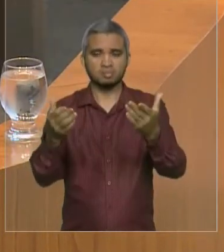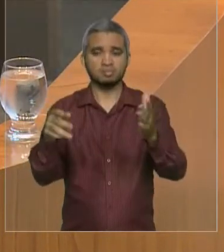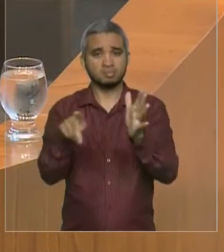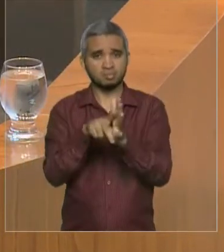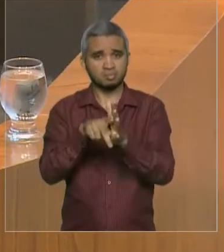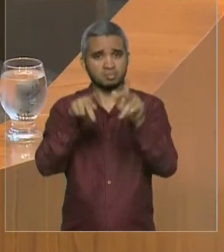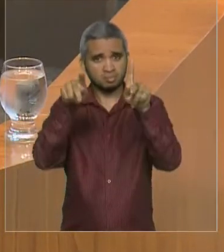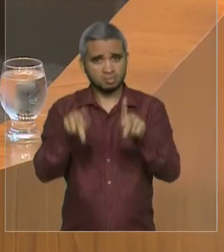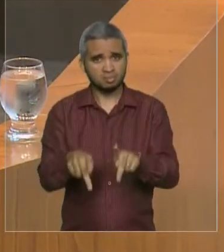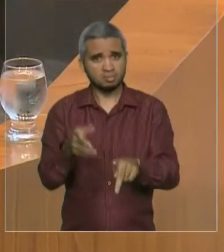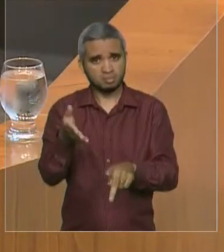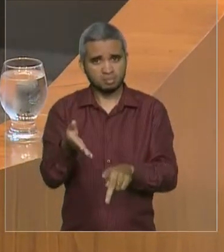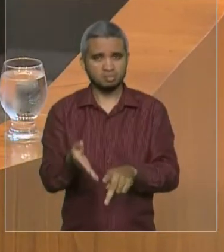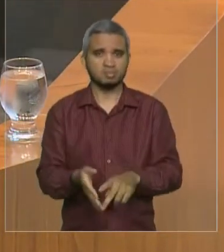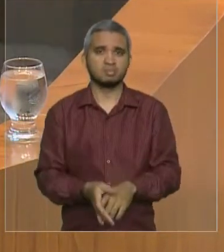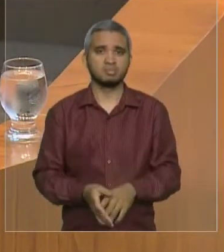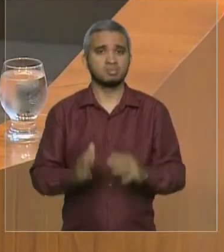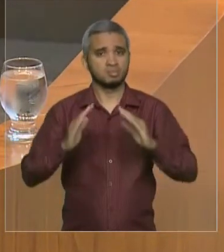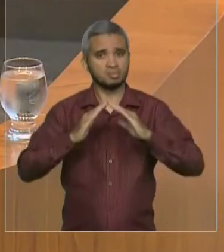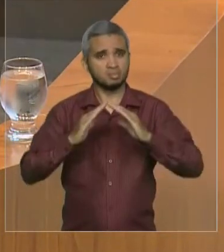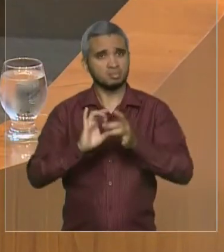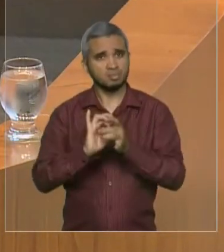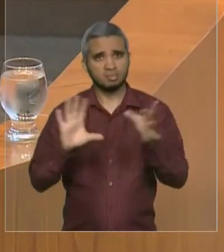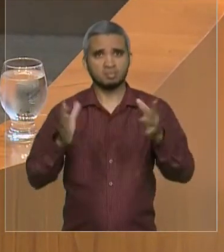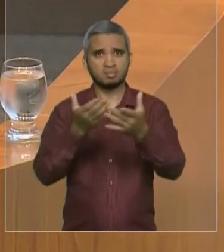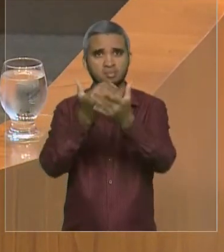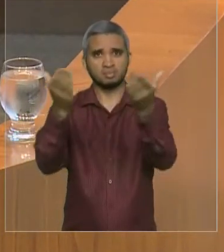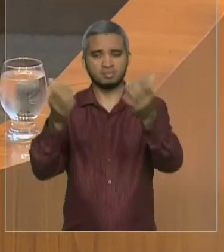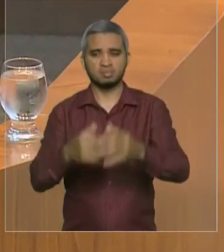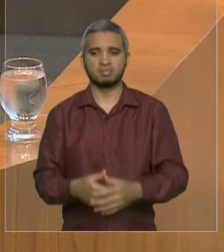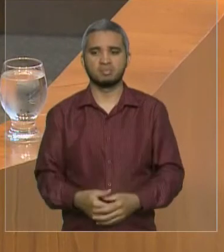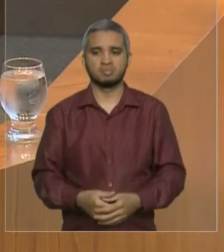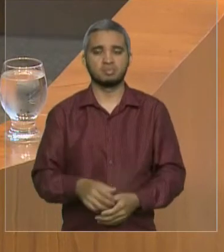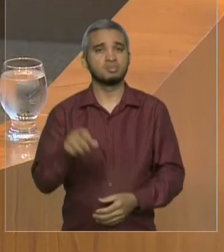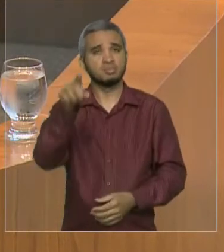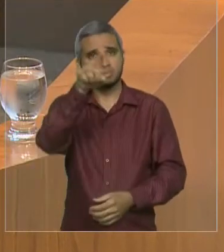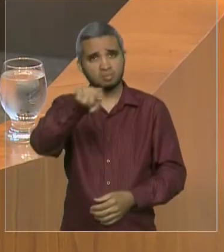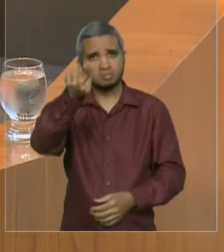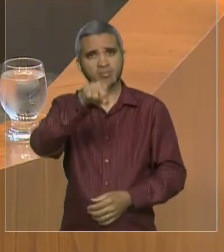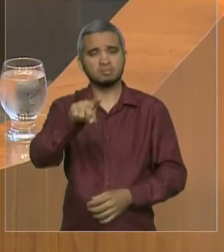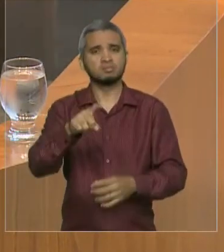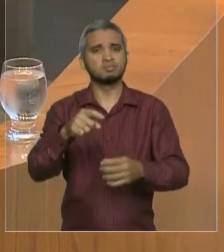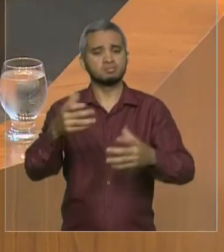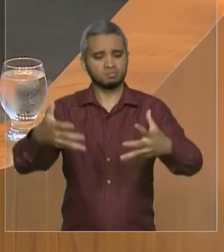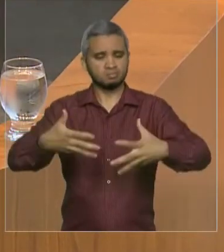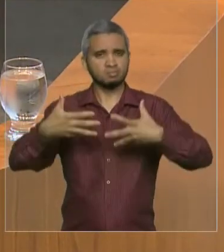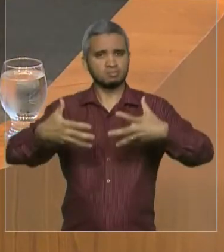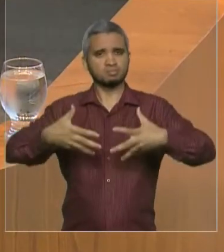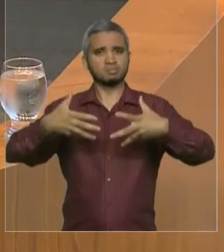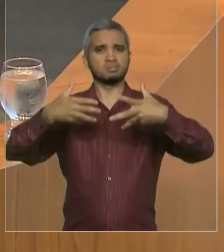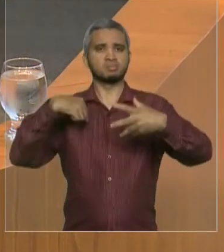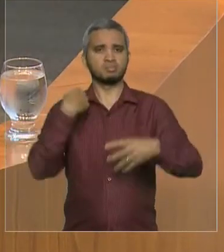Povo, na Assembleia Legislativa do Estado do Maranhão. Vocês engrandecem as nossas ações do Parlamento Estadual.